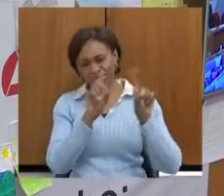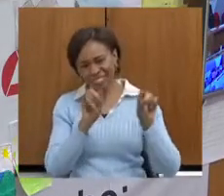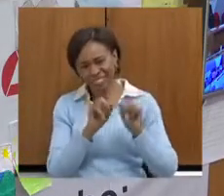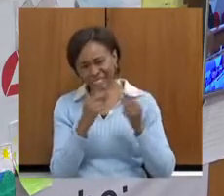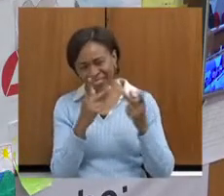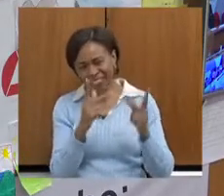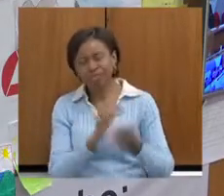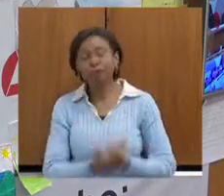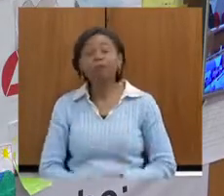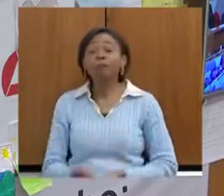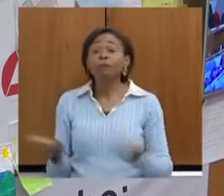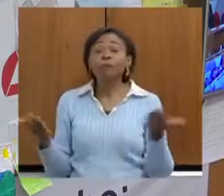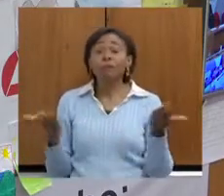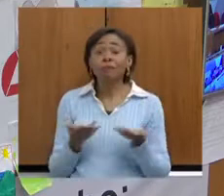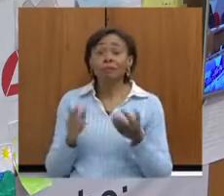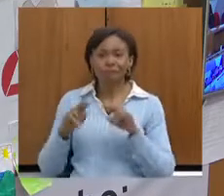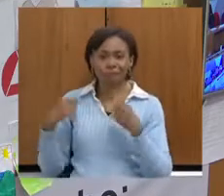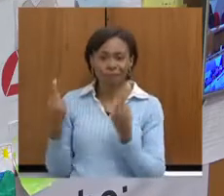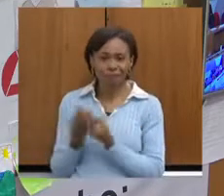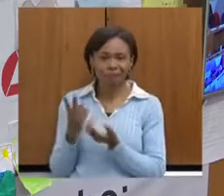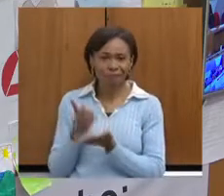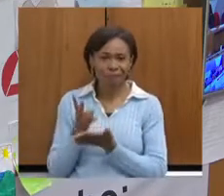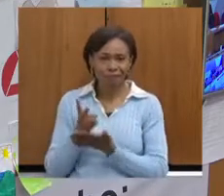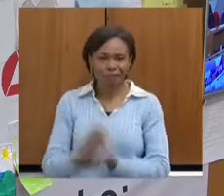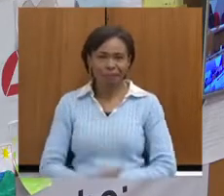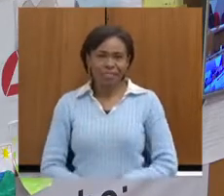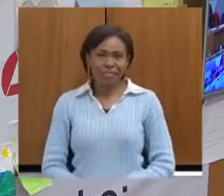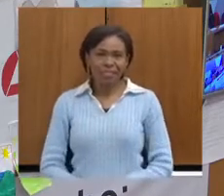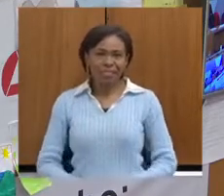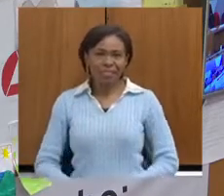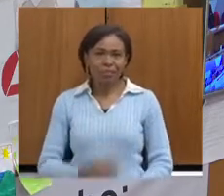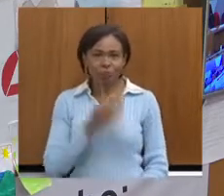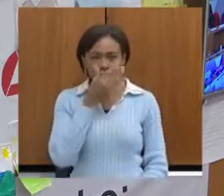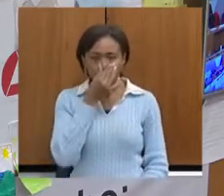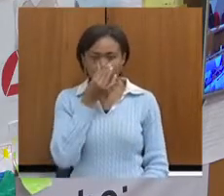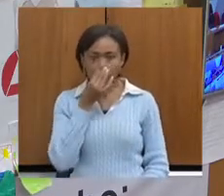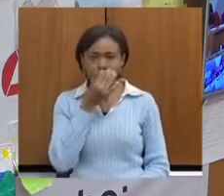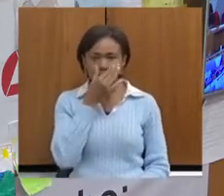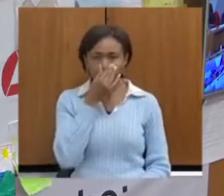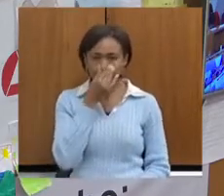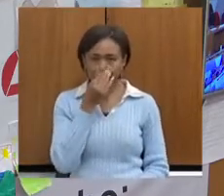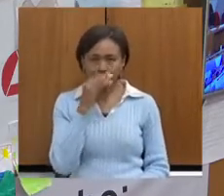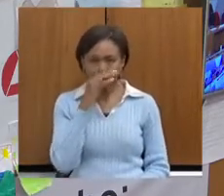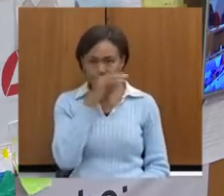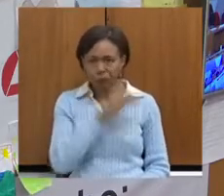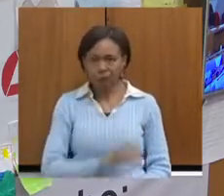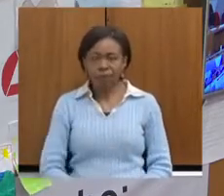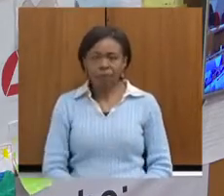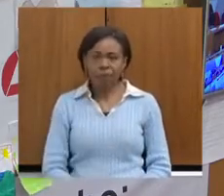vamos dar sequência e aqui